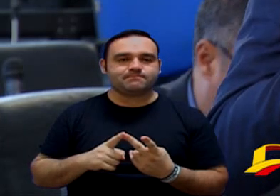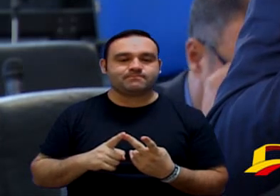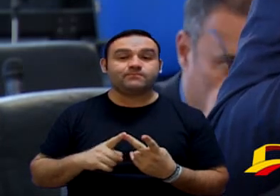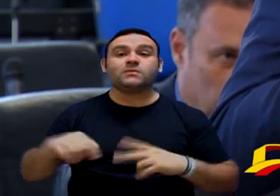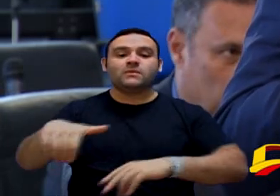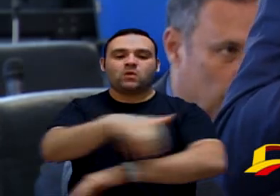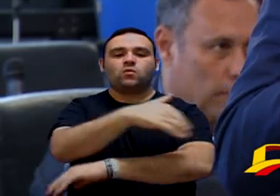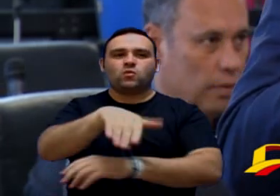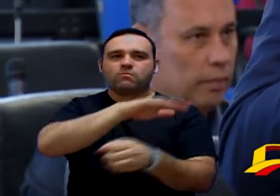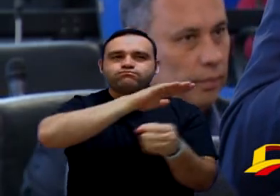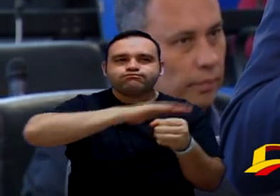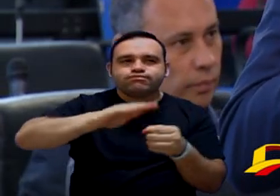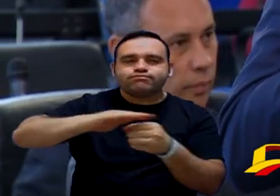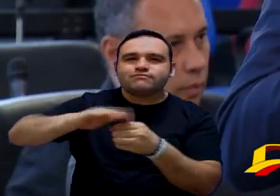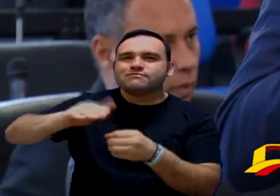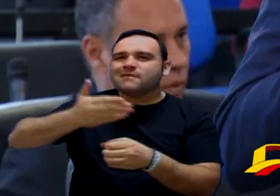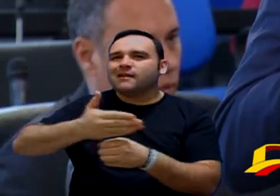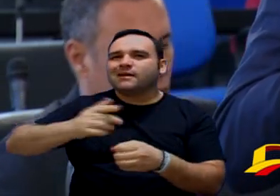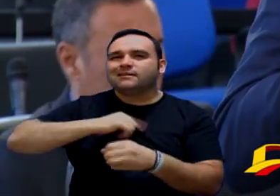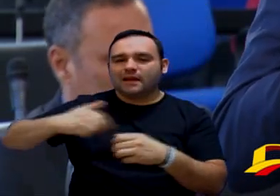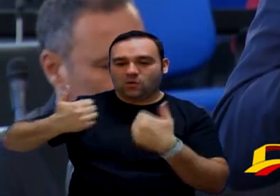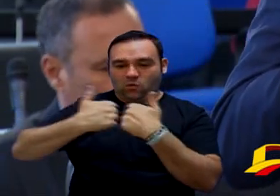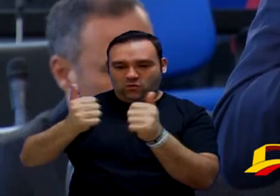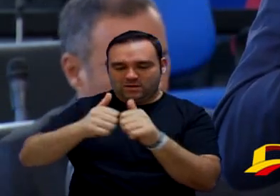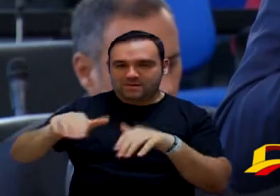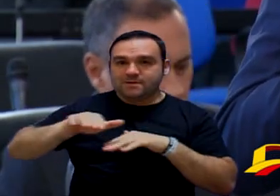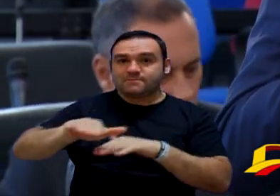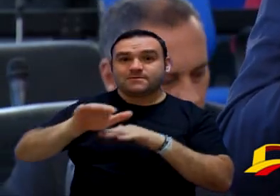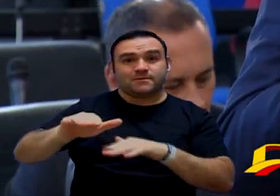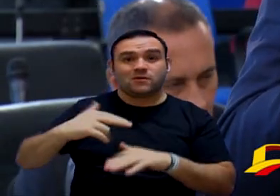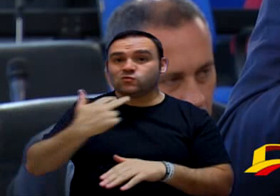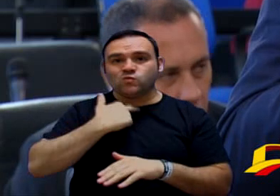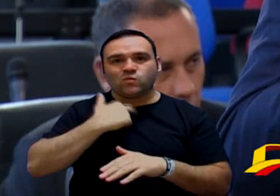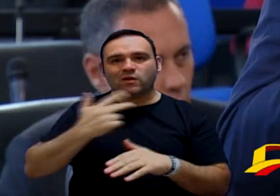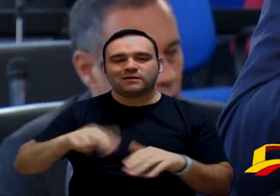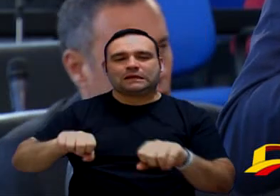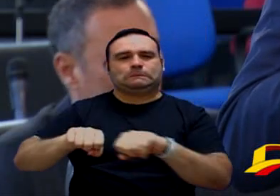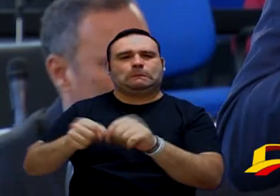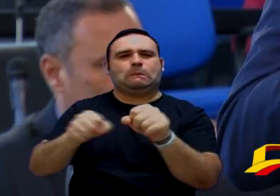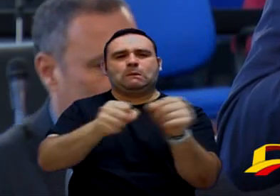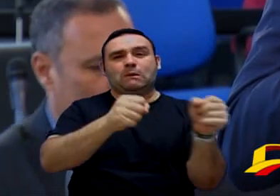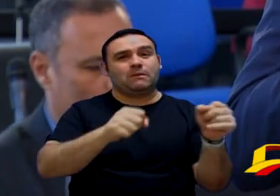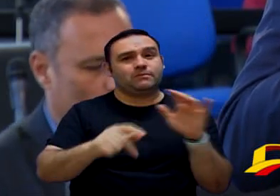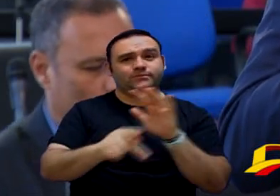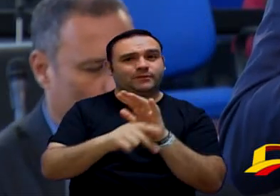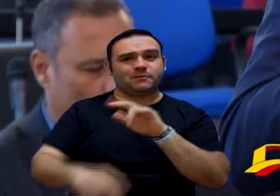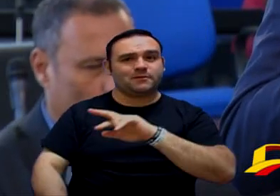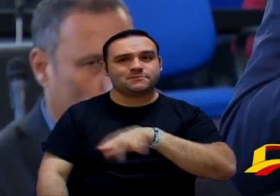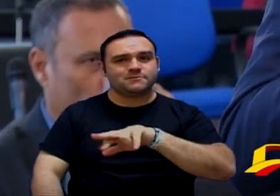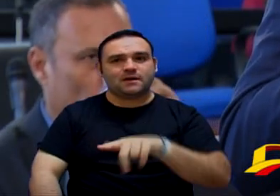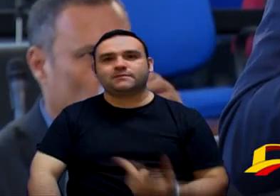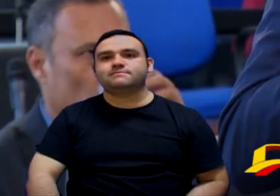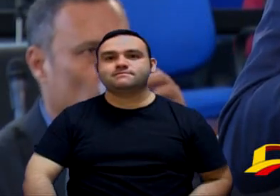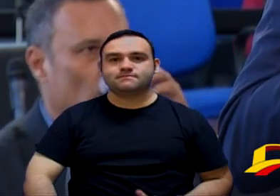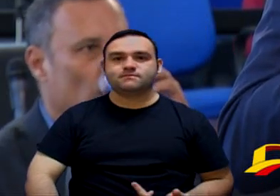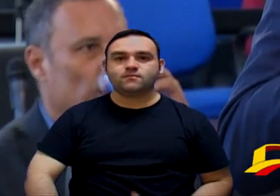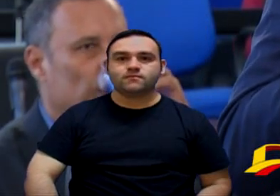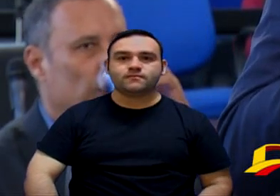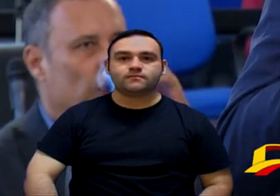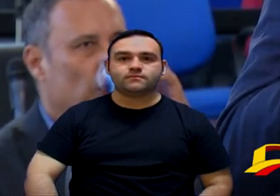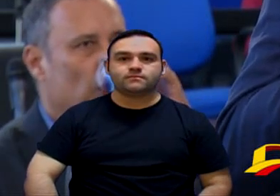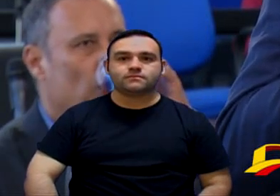ruas que está passando ônibus que não deveria estar passando que não está apropriada para passar ônibus